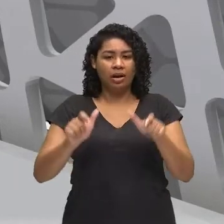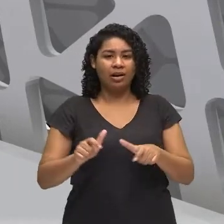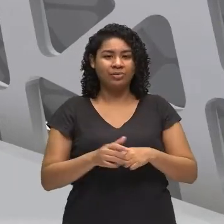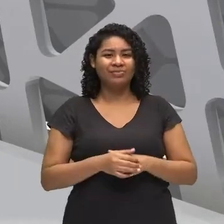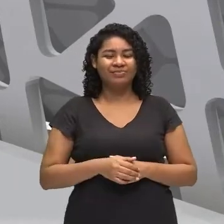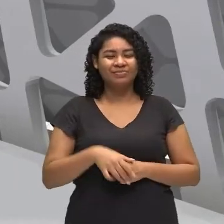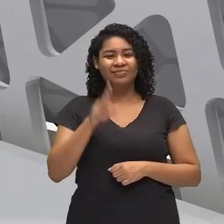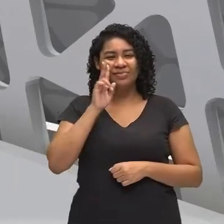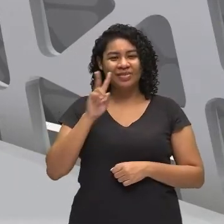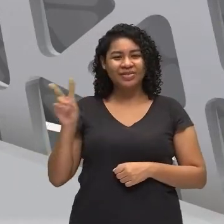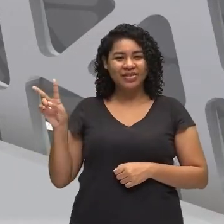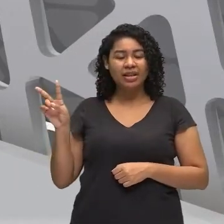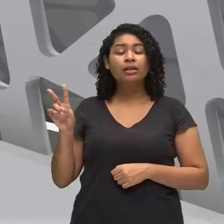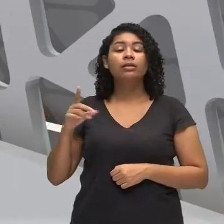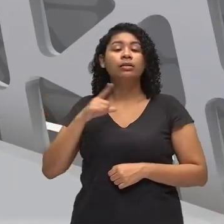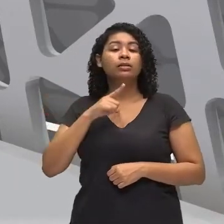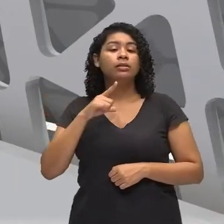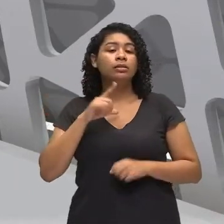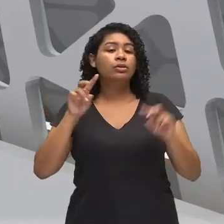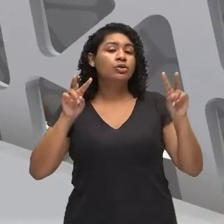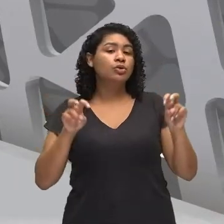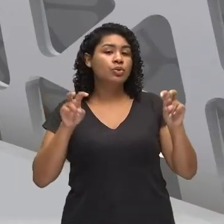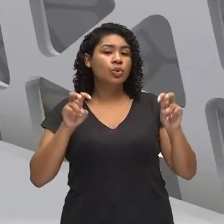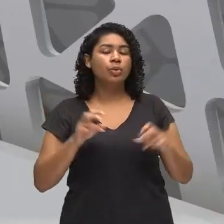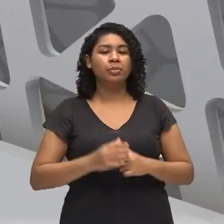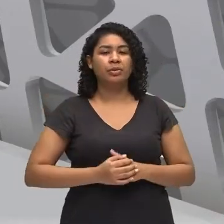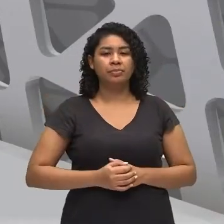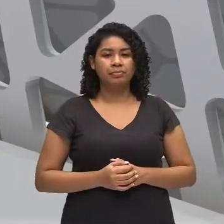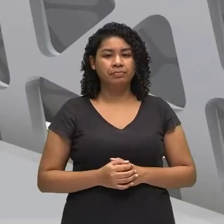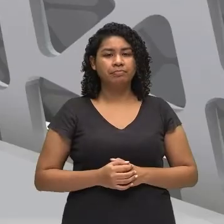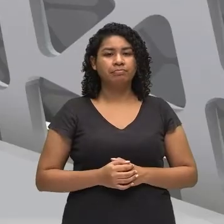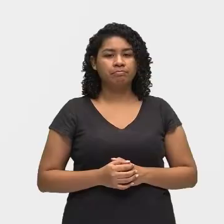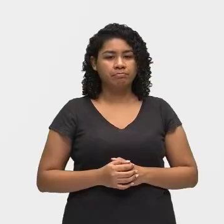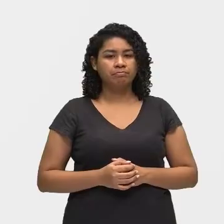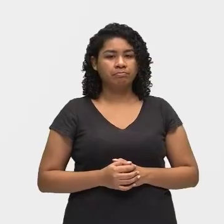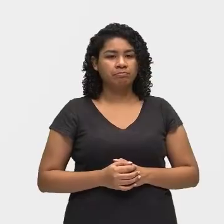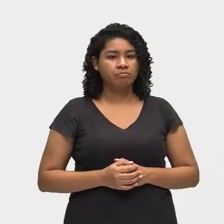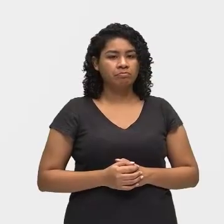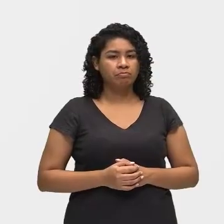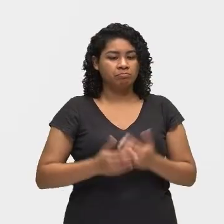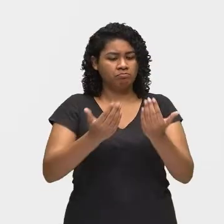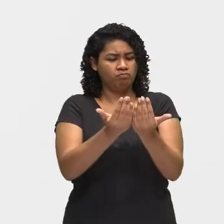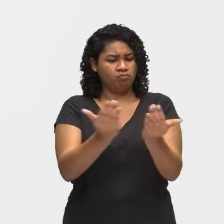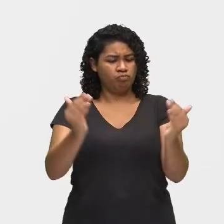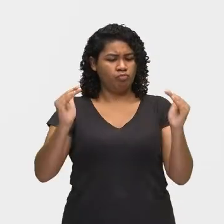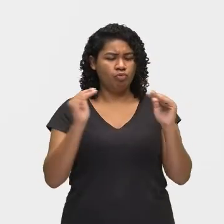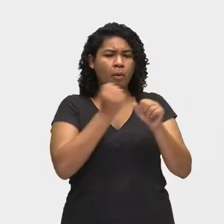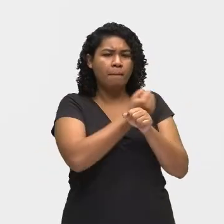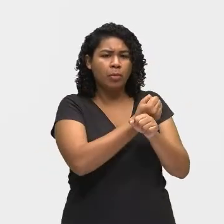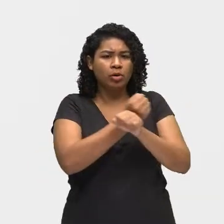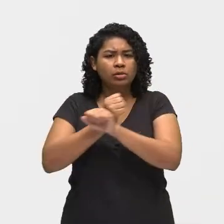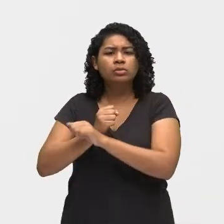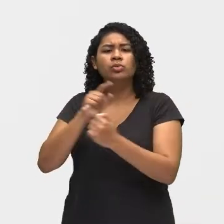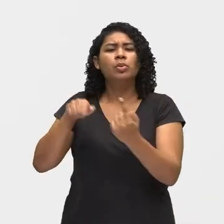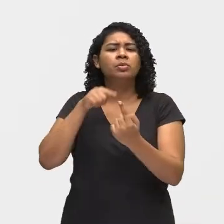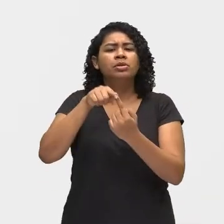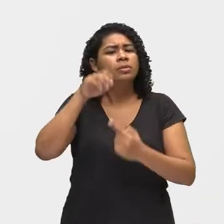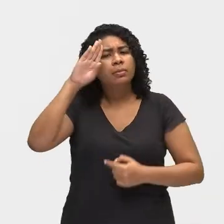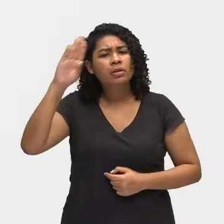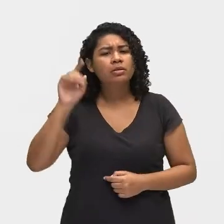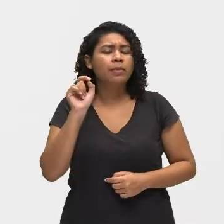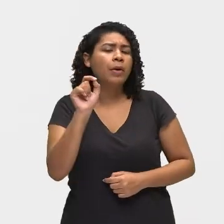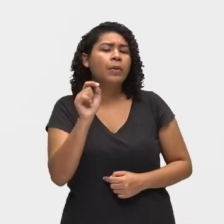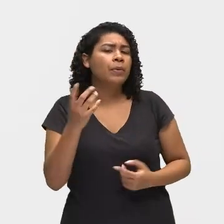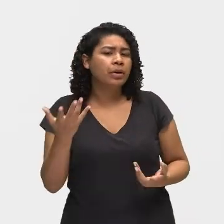sequência, quando a gente aborda aí a questão da função principal desses fortes. Então vamos ver? Função: permitir que Portugal